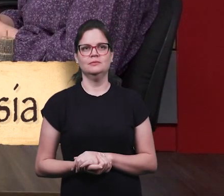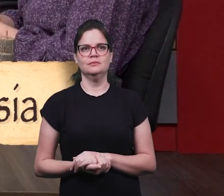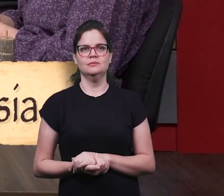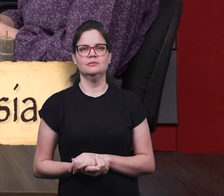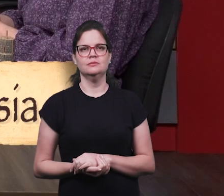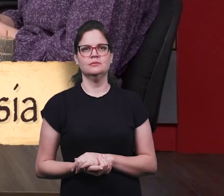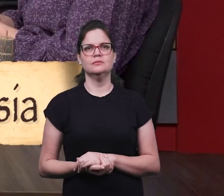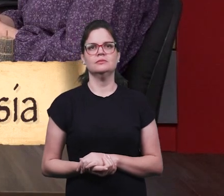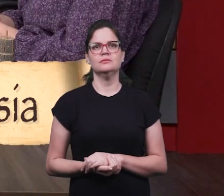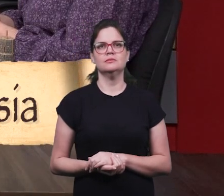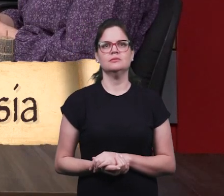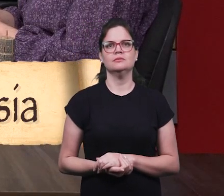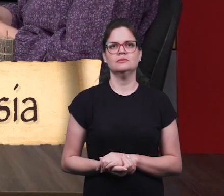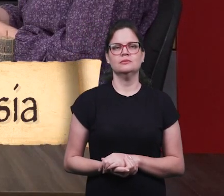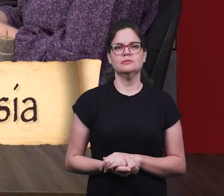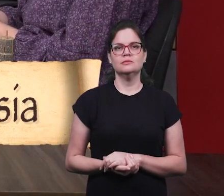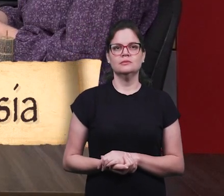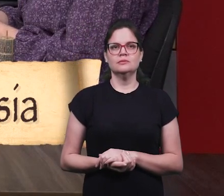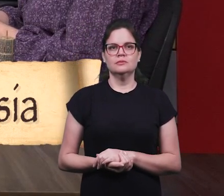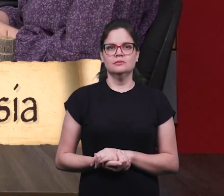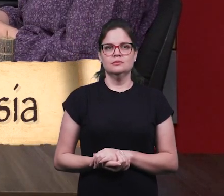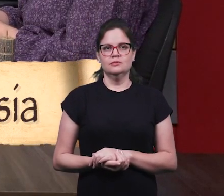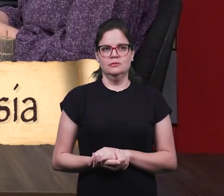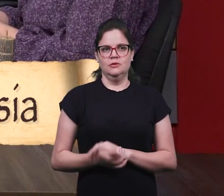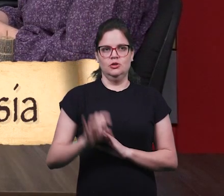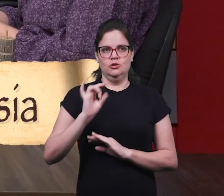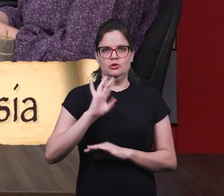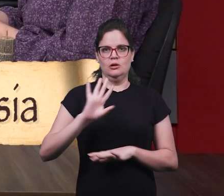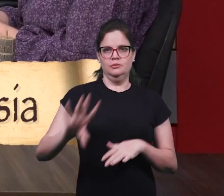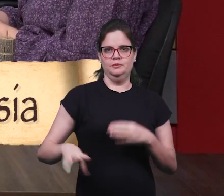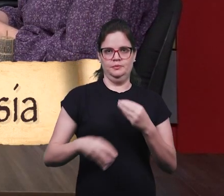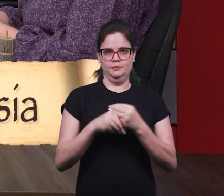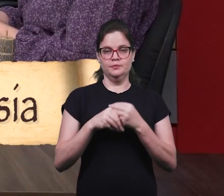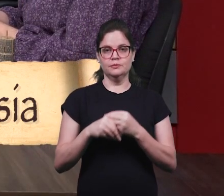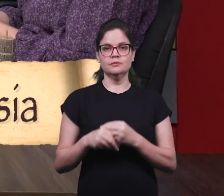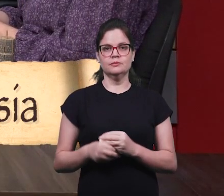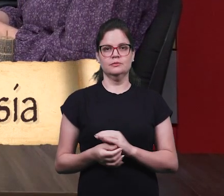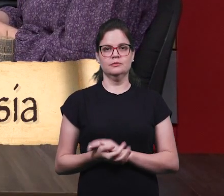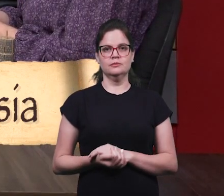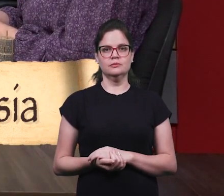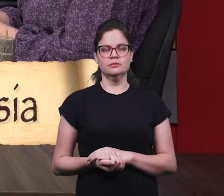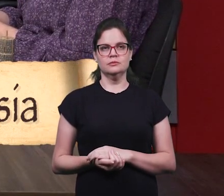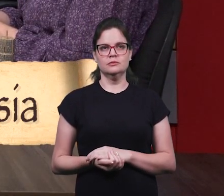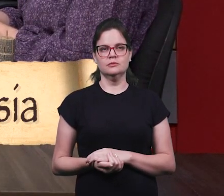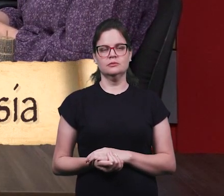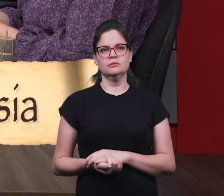Eu vou fazer Amém, fica à vontade. uma continuação.